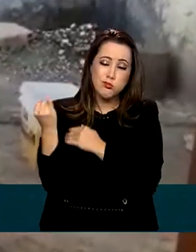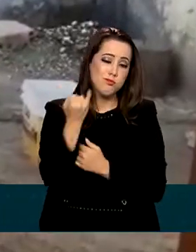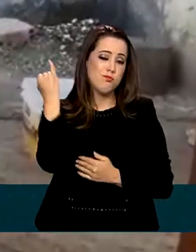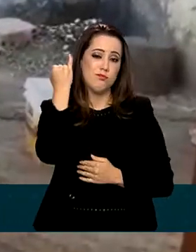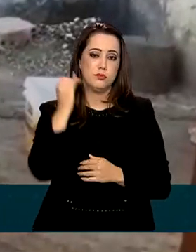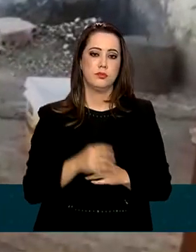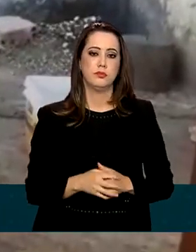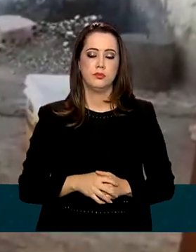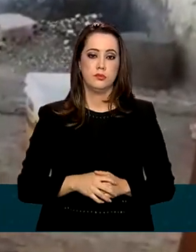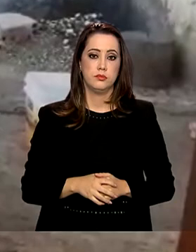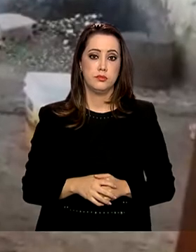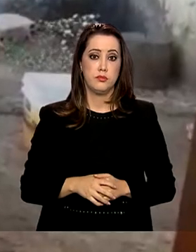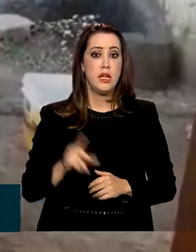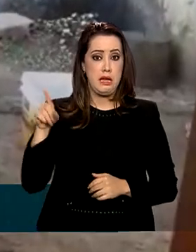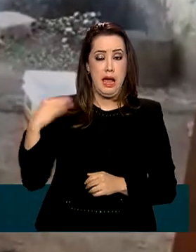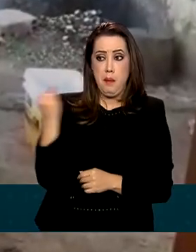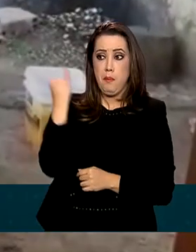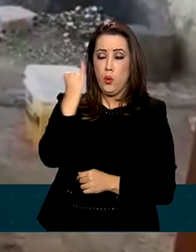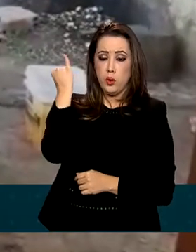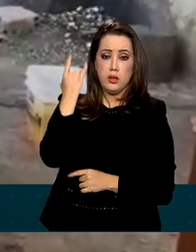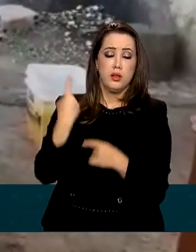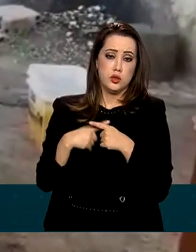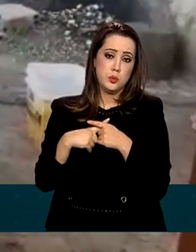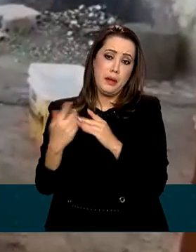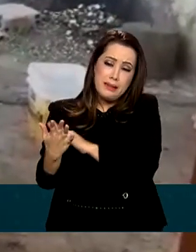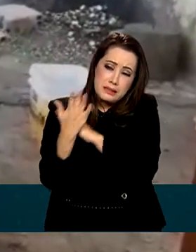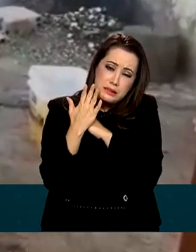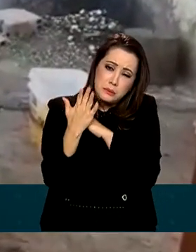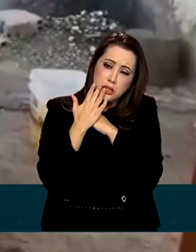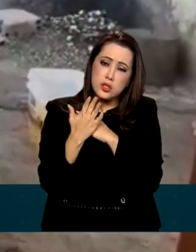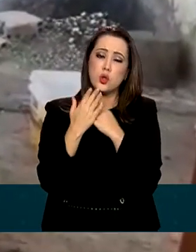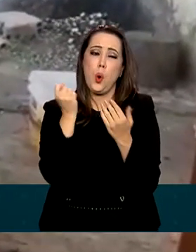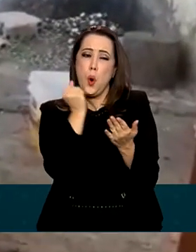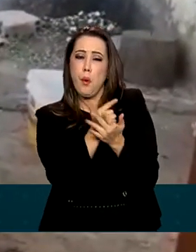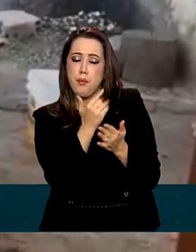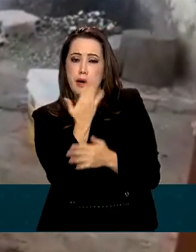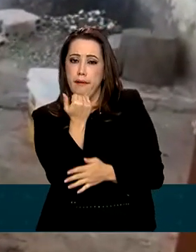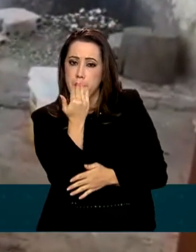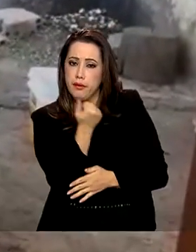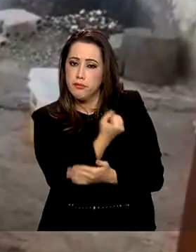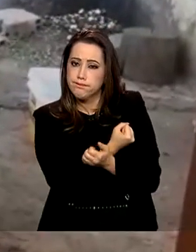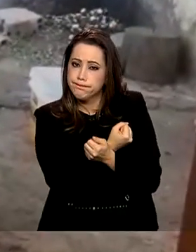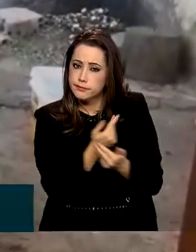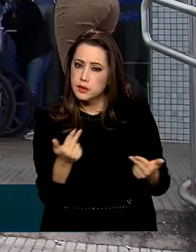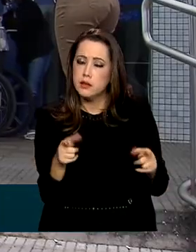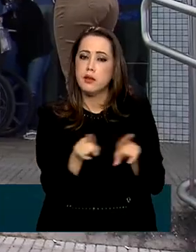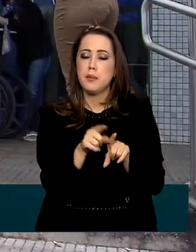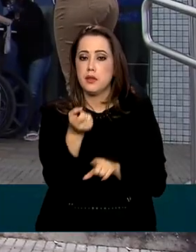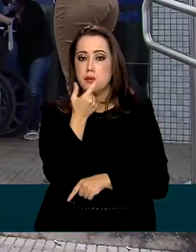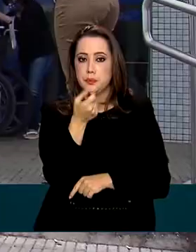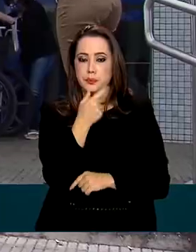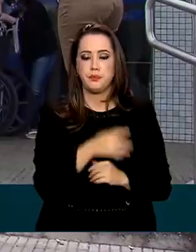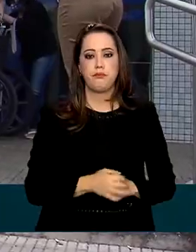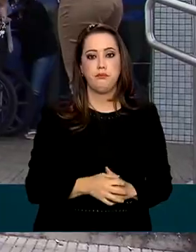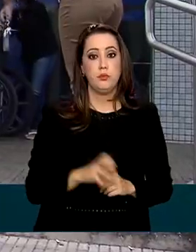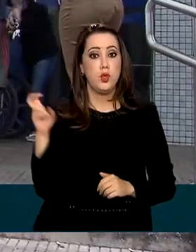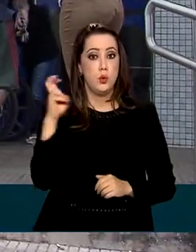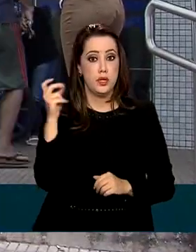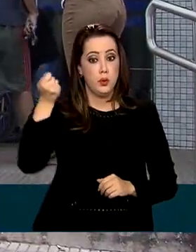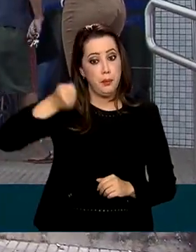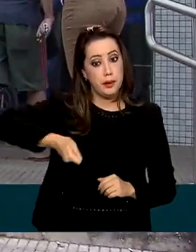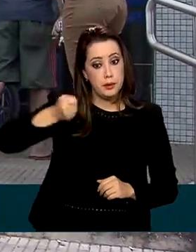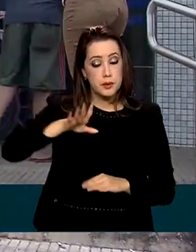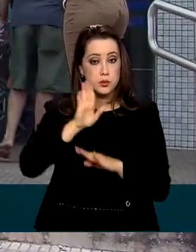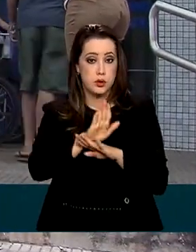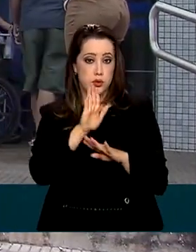Estou achando muito importante porque está me ajudando muito na parte da alimentação, dos remédios. A quinta parcela do auxílio